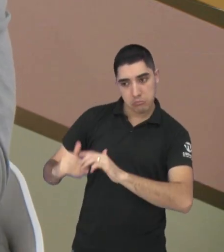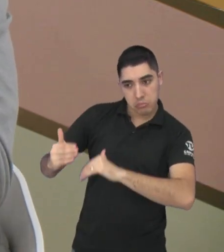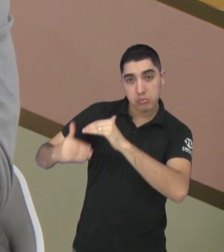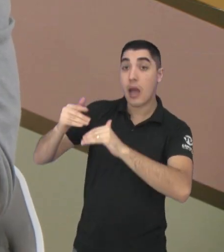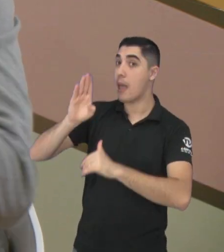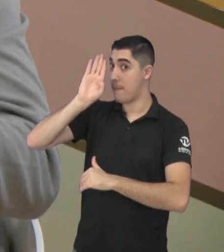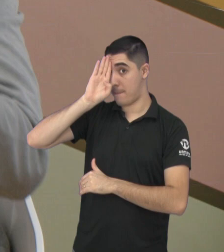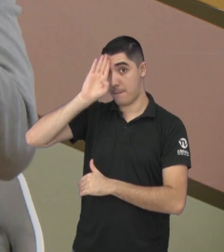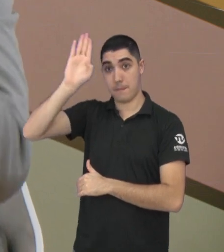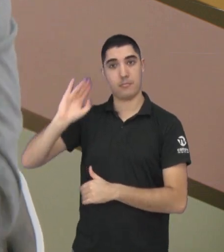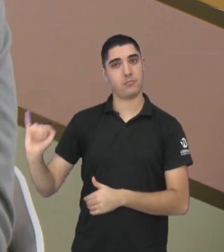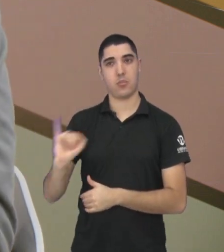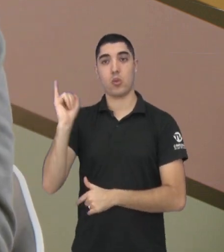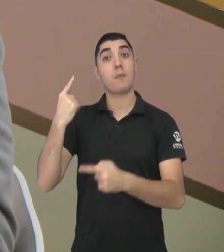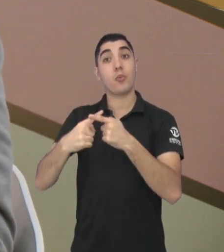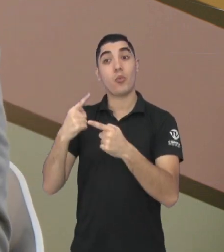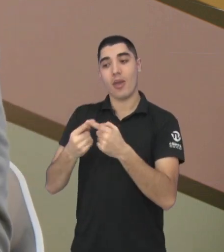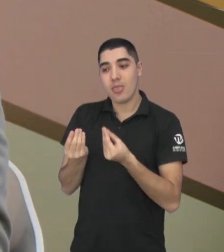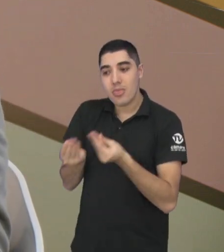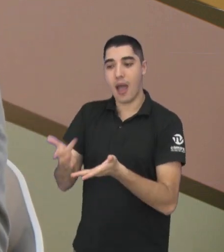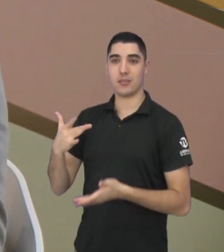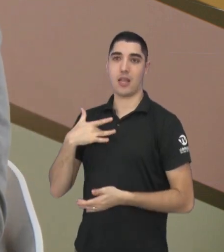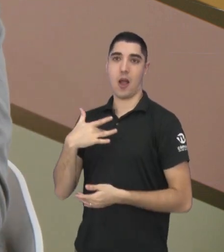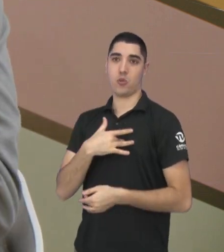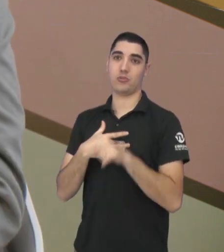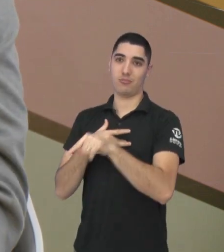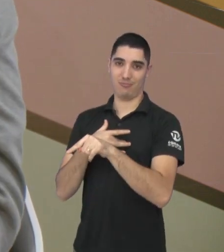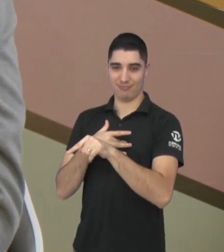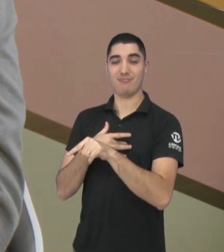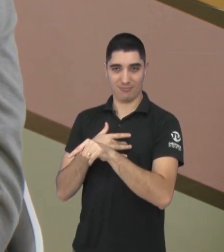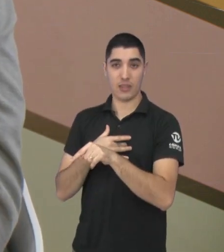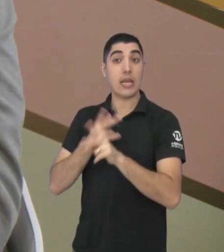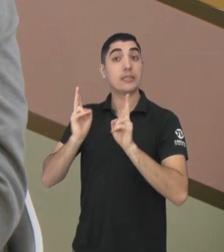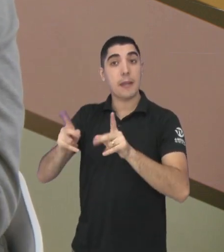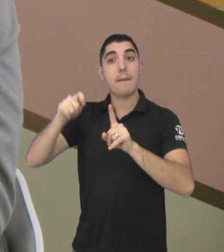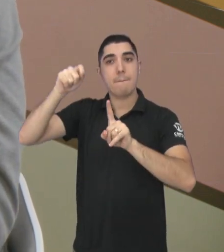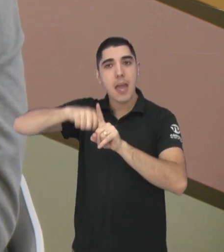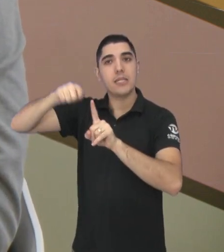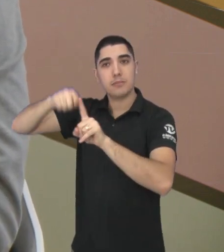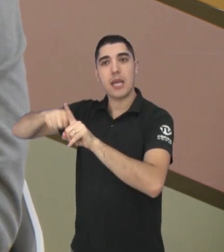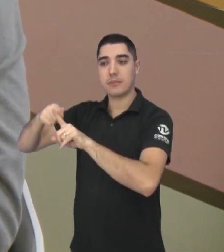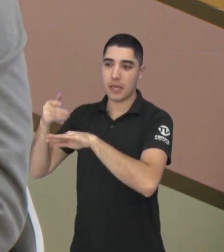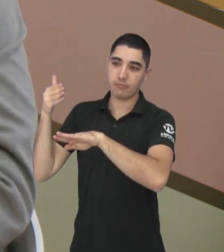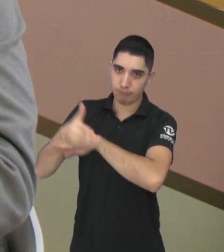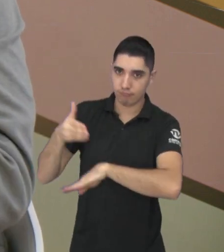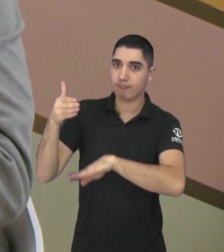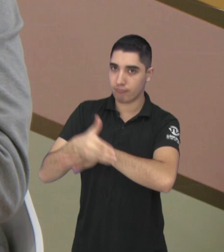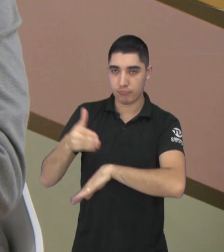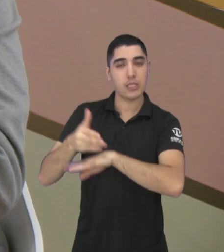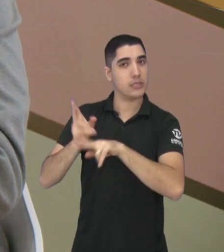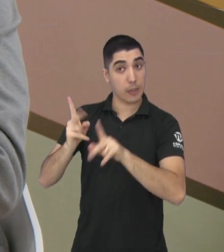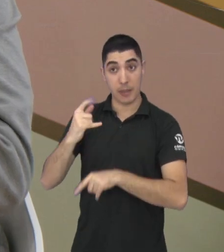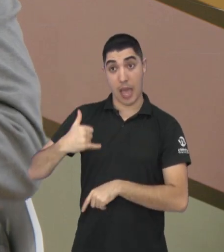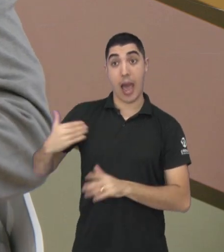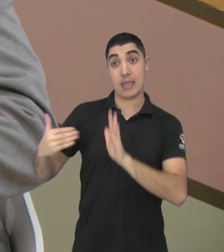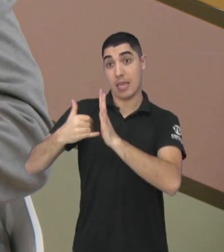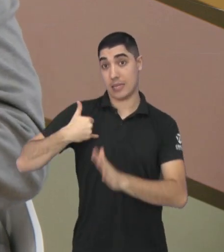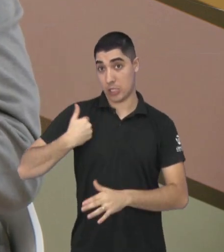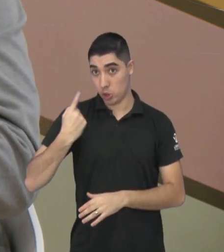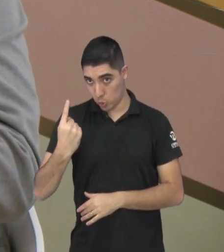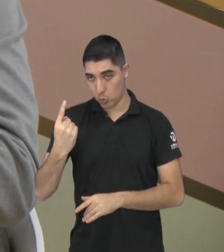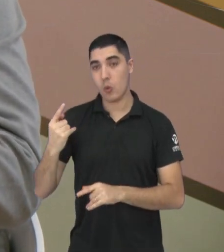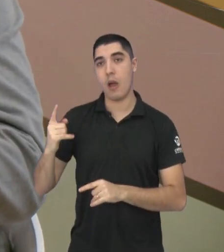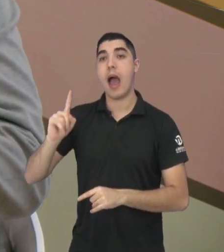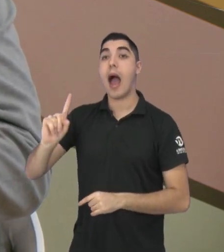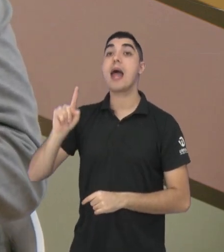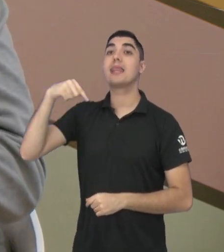desenvolvimento, que são fundamentais para garantir a saúde da criança. Então, são consultas mensais no primeiro ano e a partir do 2º ano vai se